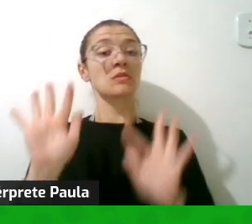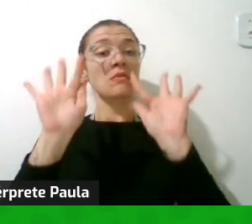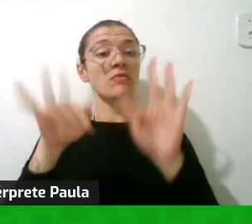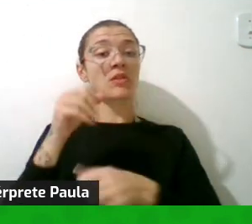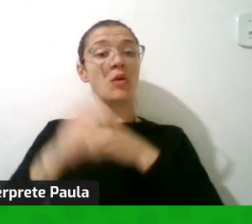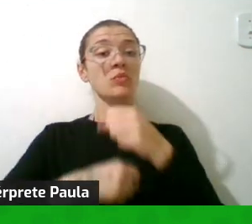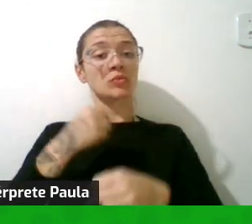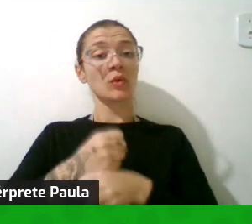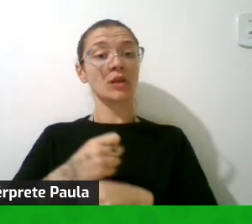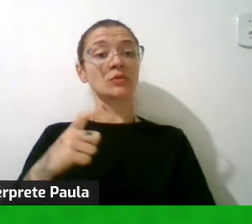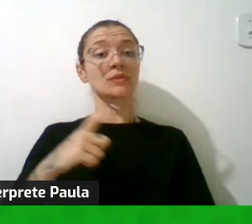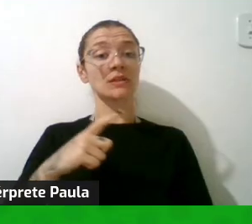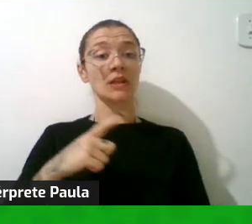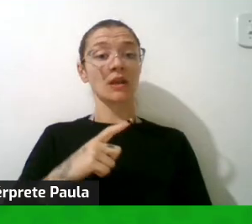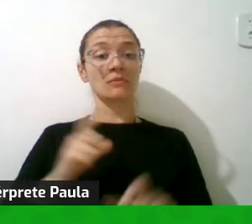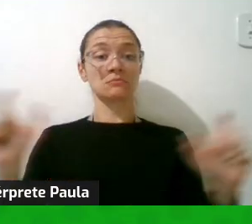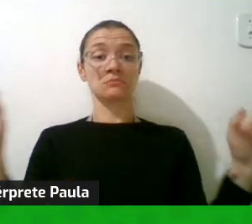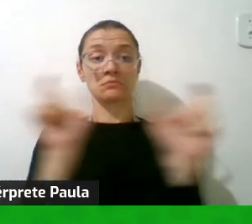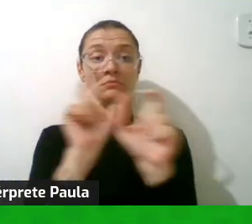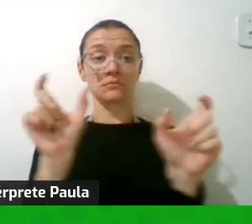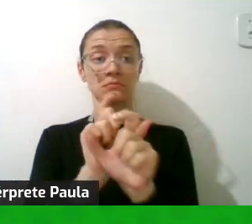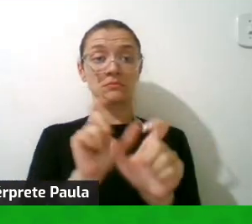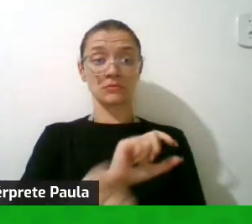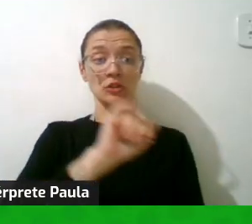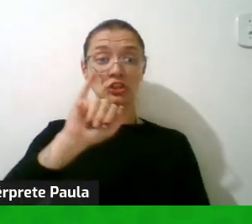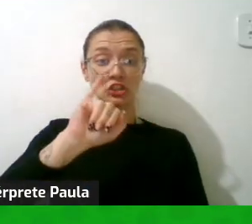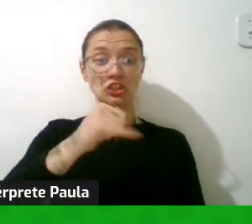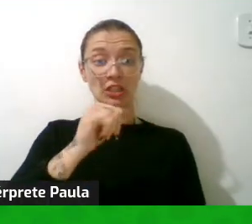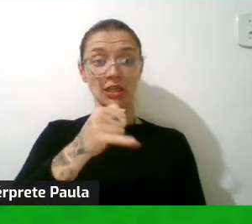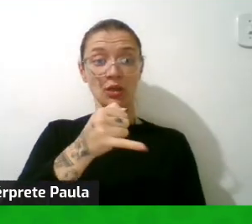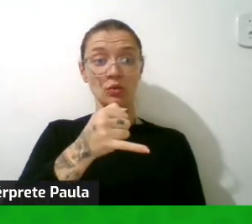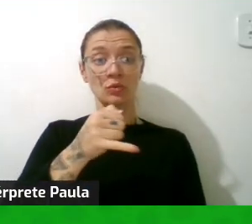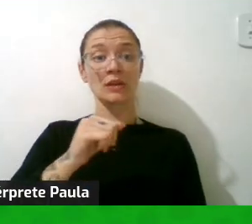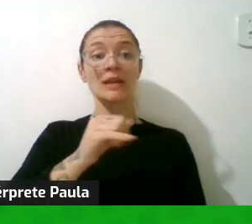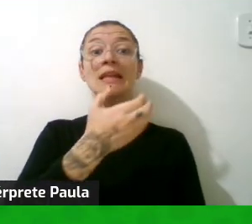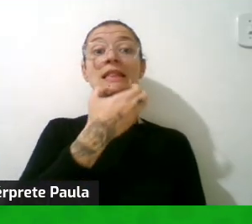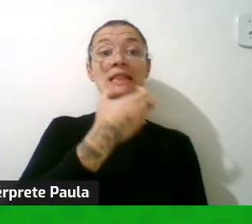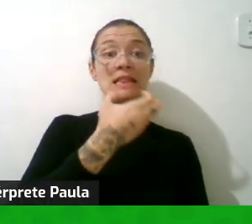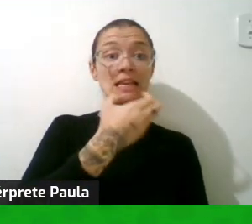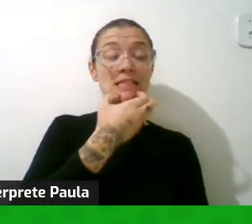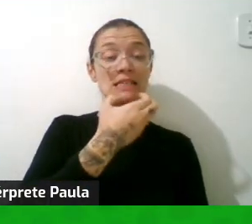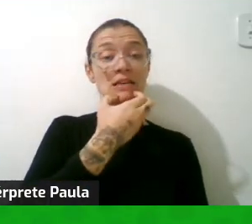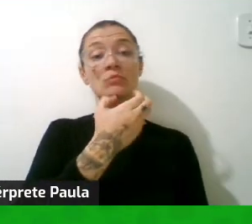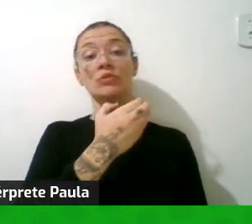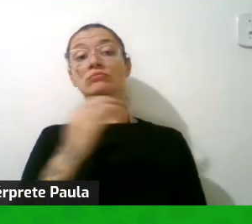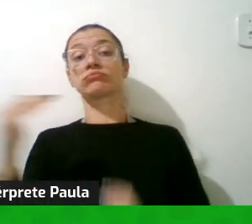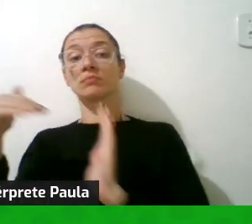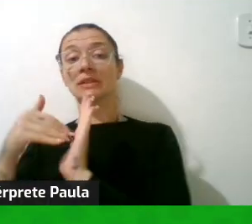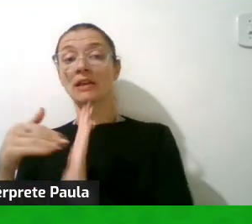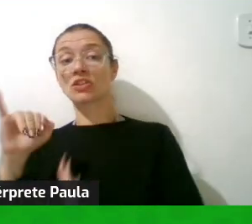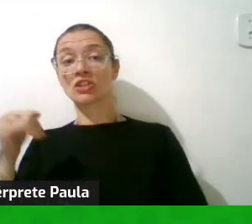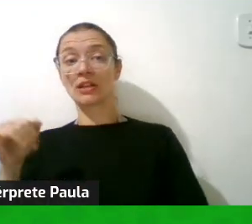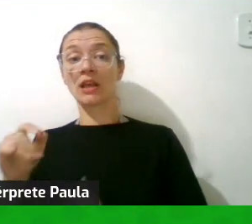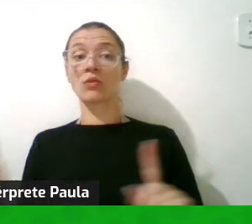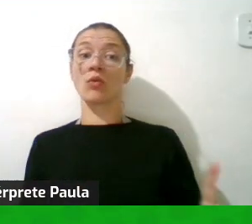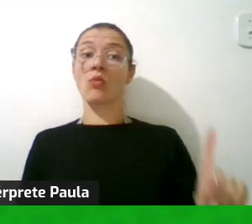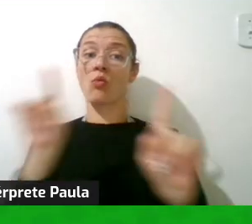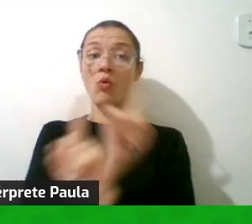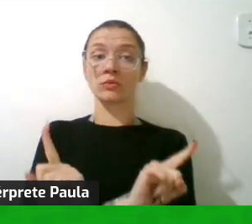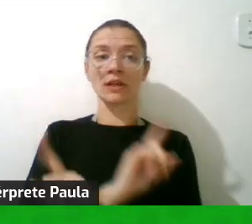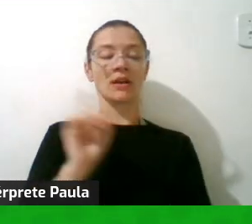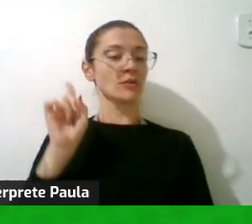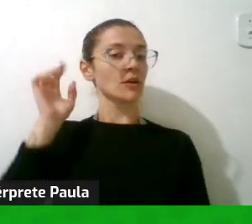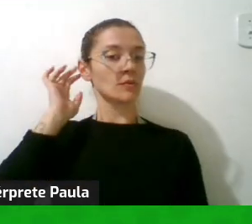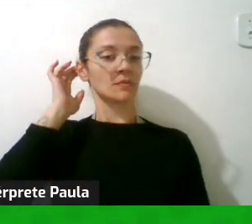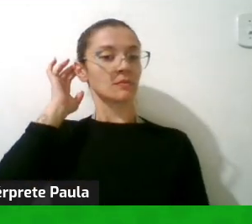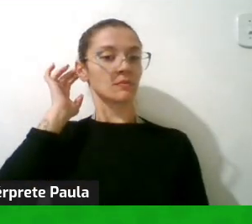ter de janeiro a dezembro, assim, de dezembro a janeiro, né? E não de janeiro a dezembro. Porque daí chega no. Passou janeiro, você joga janeiro